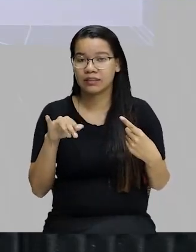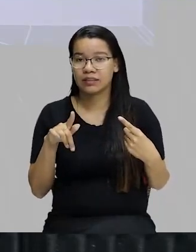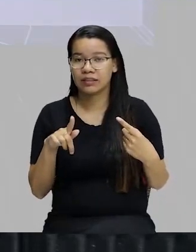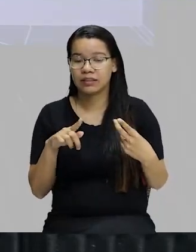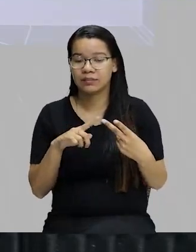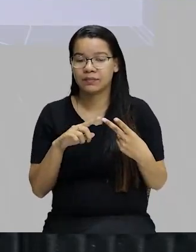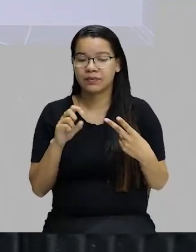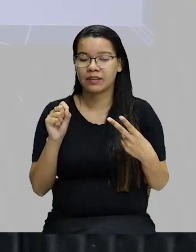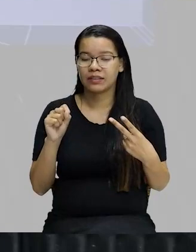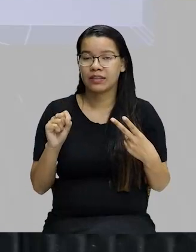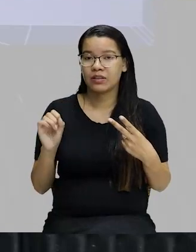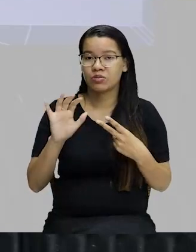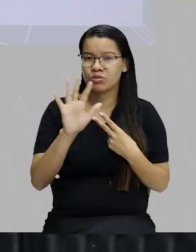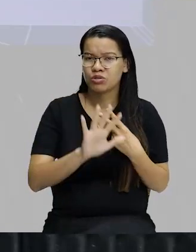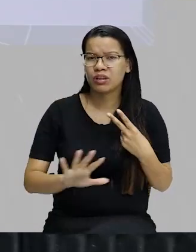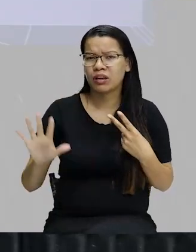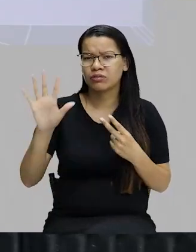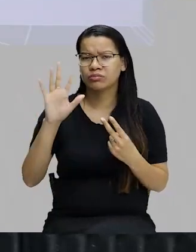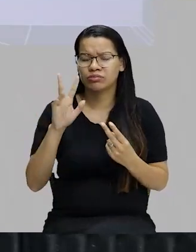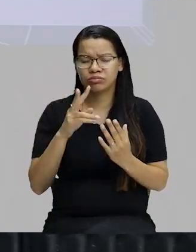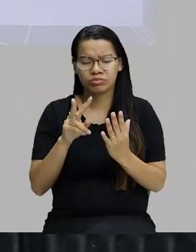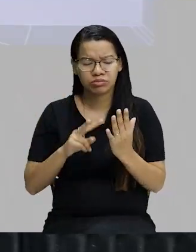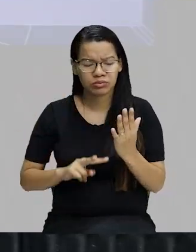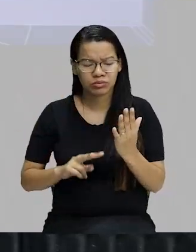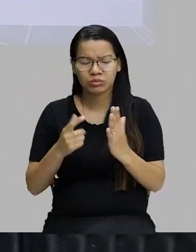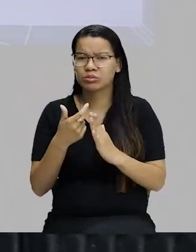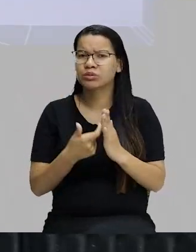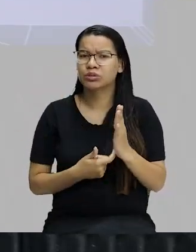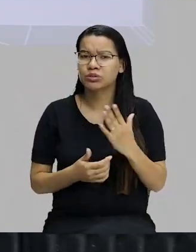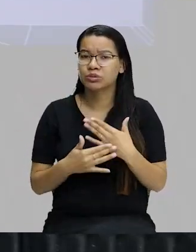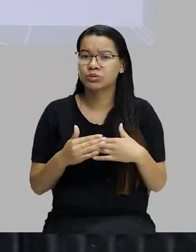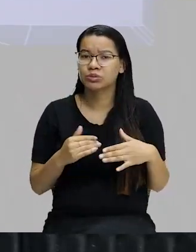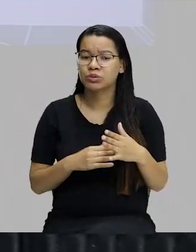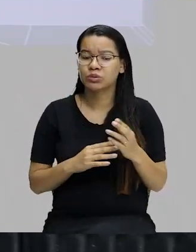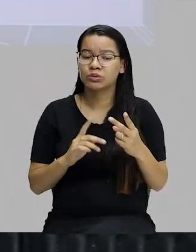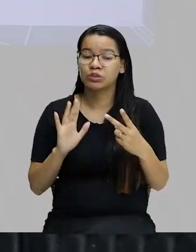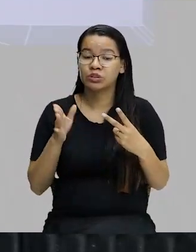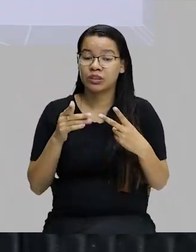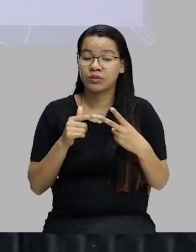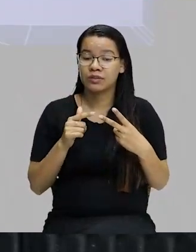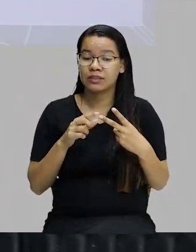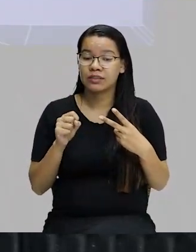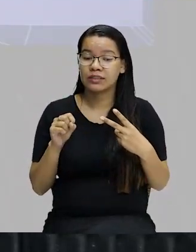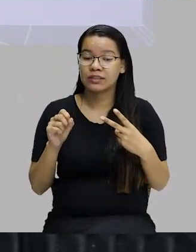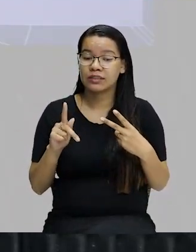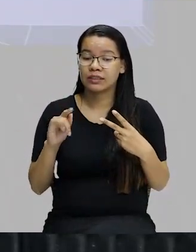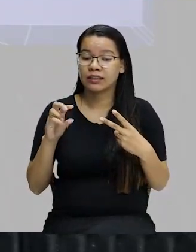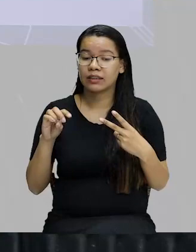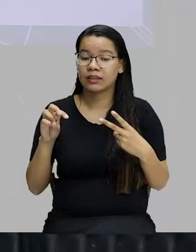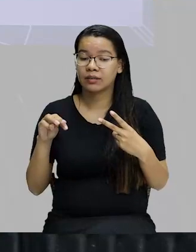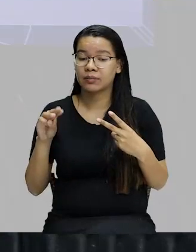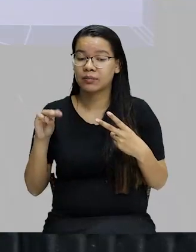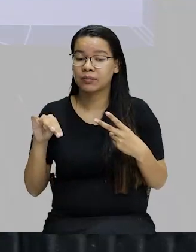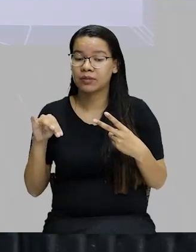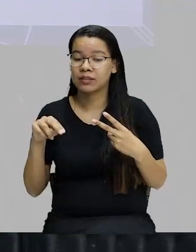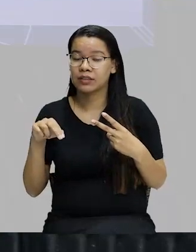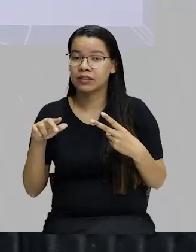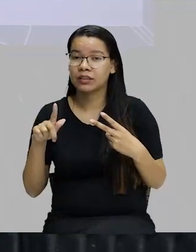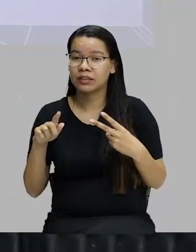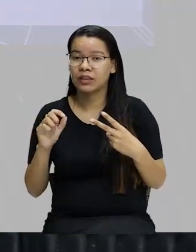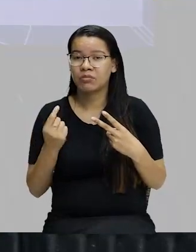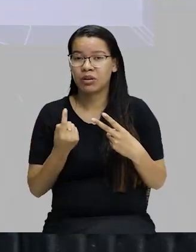texto. Scan é algo específico. Os dois são estratégias de leitura rápida que vão te ajudar